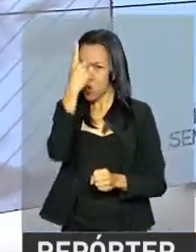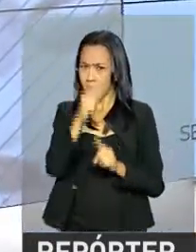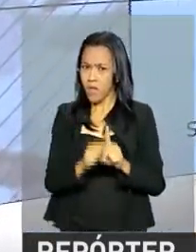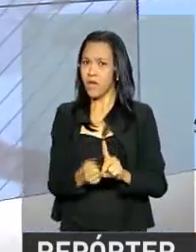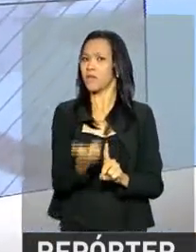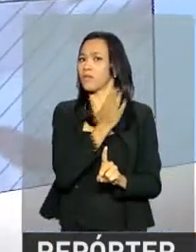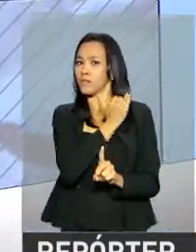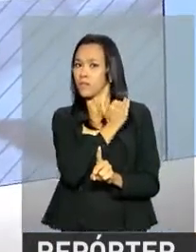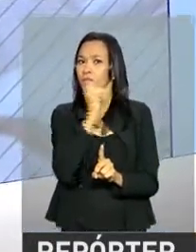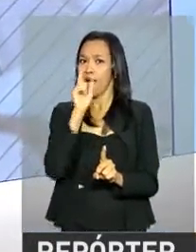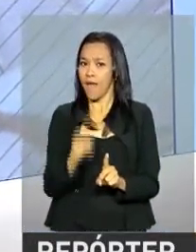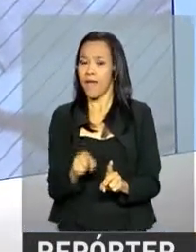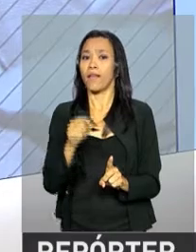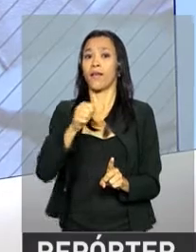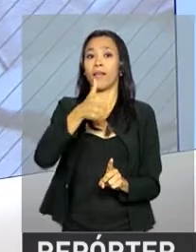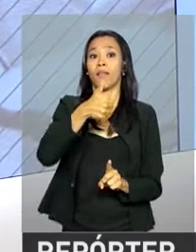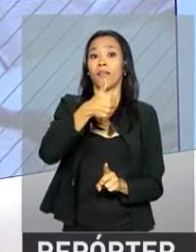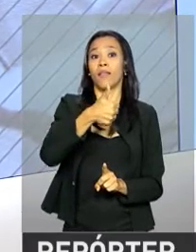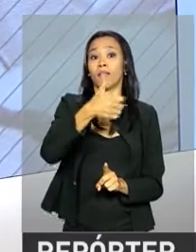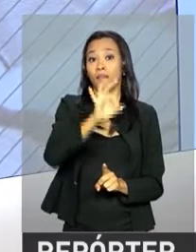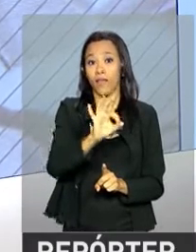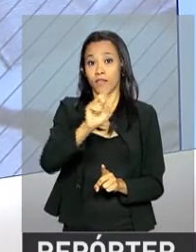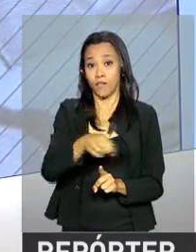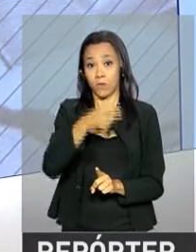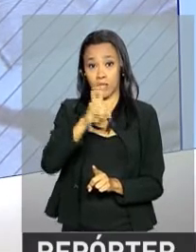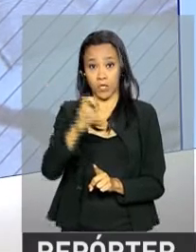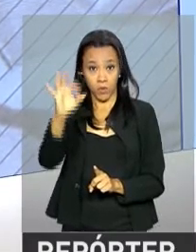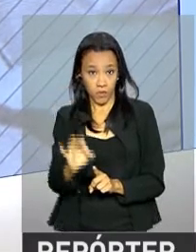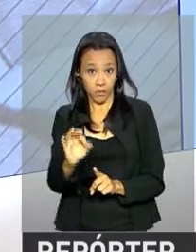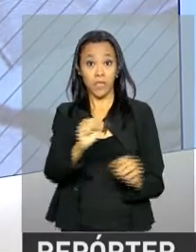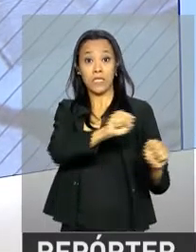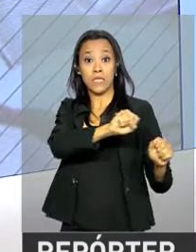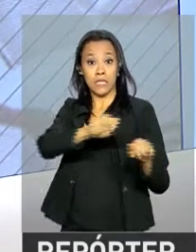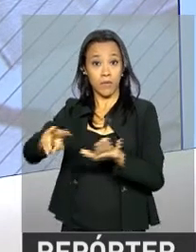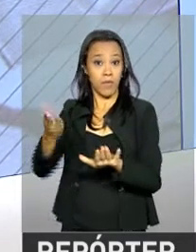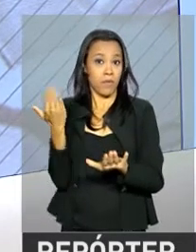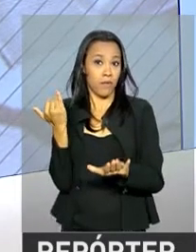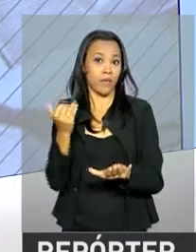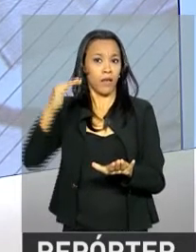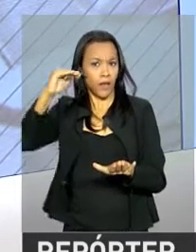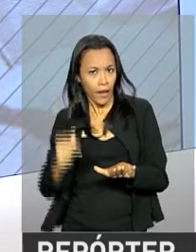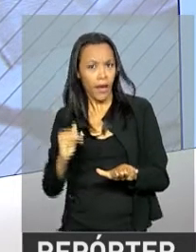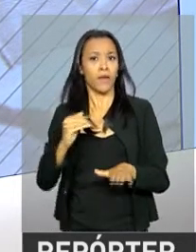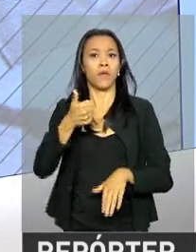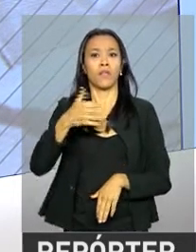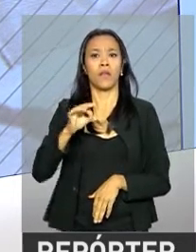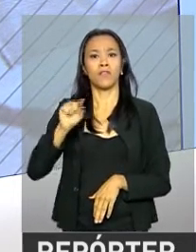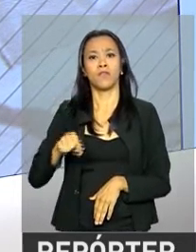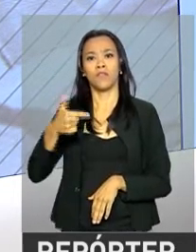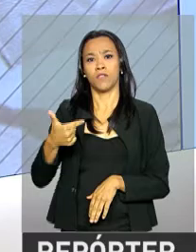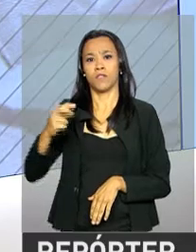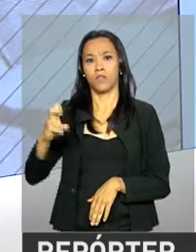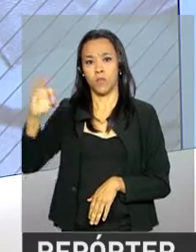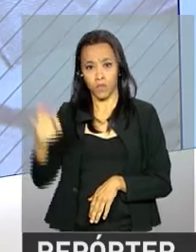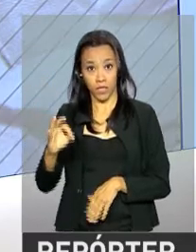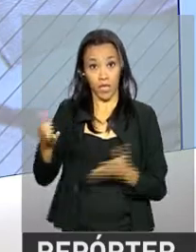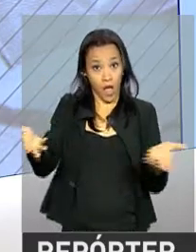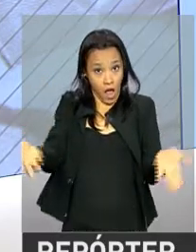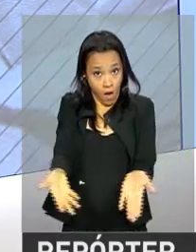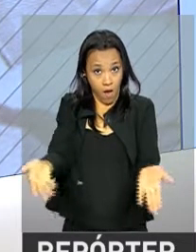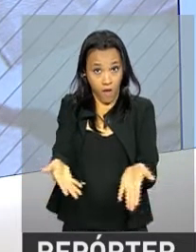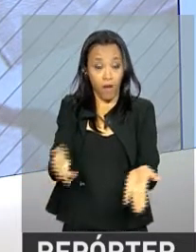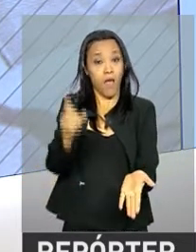previsão era de 10 e meio por cento na semana passada caiu para 10,25 por cento e agora a previsão